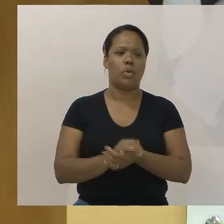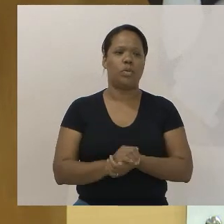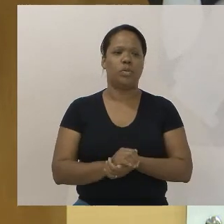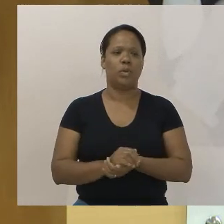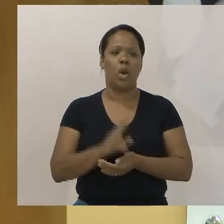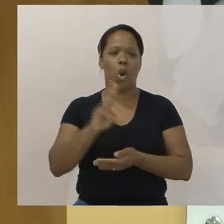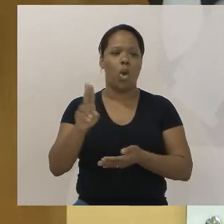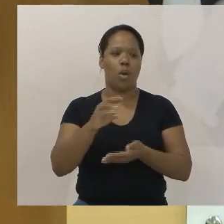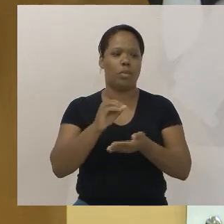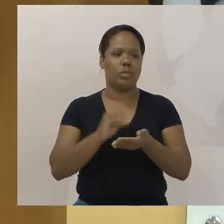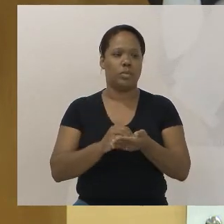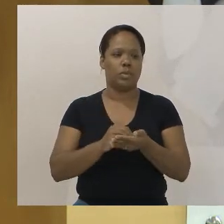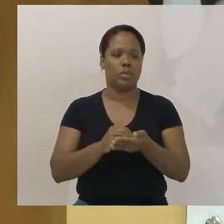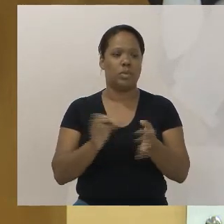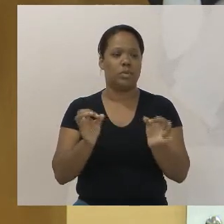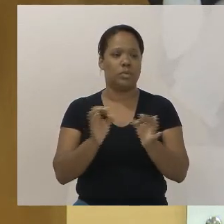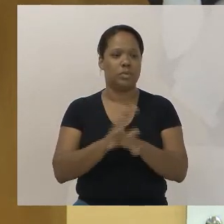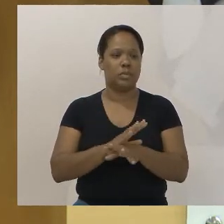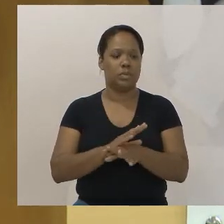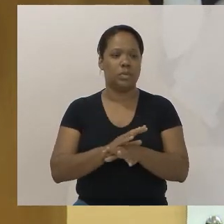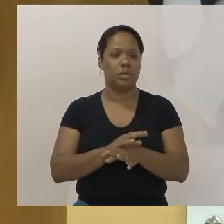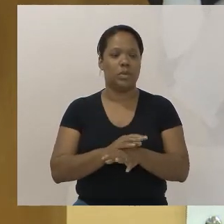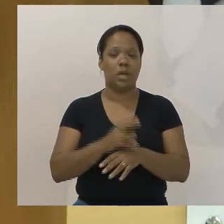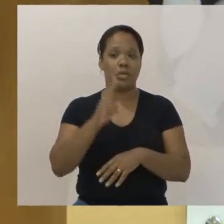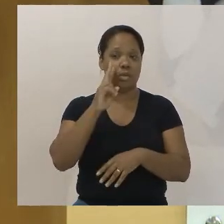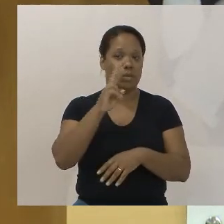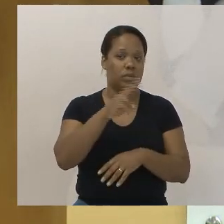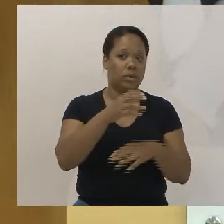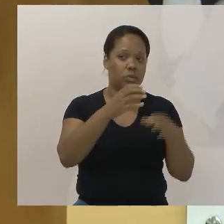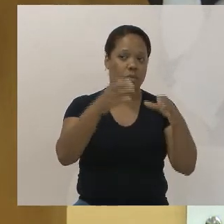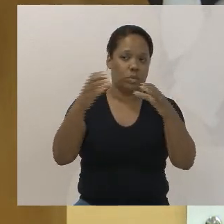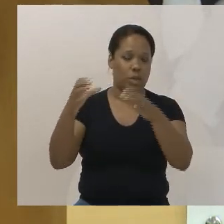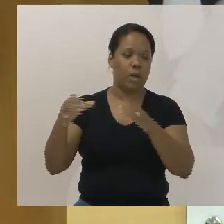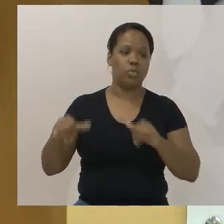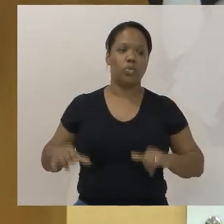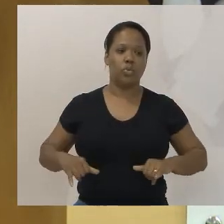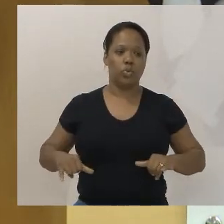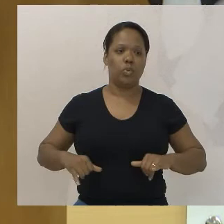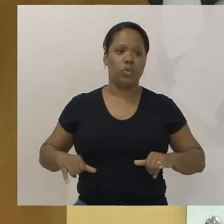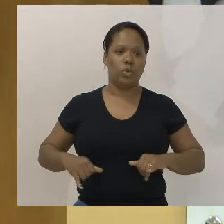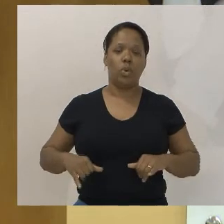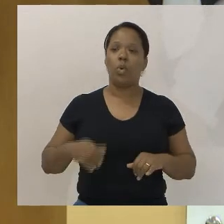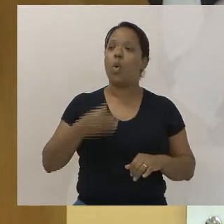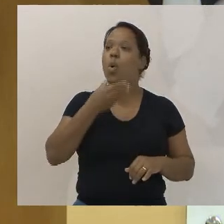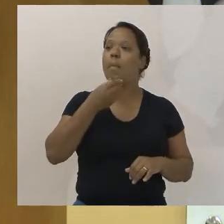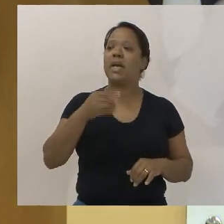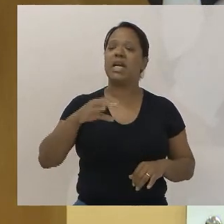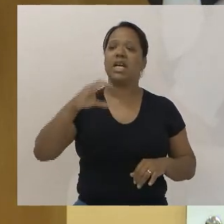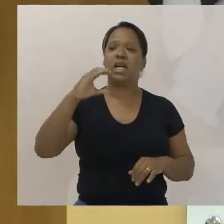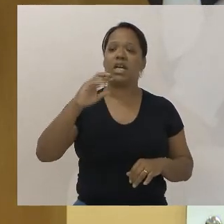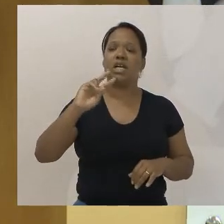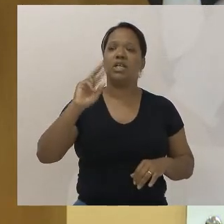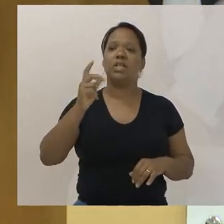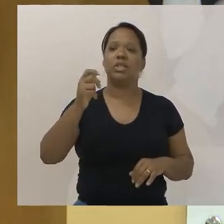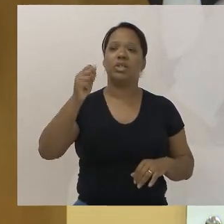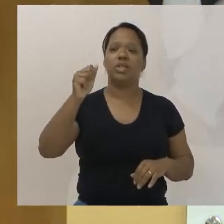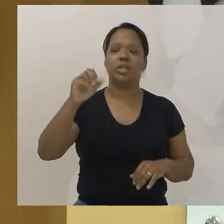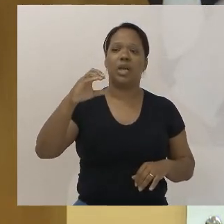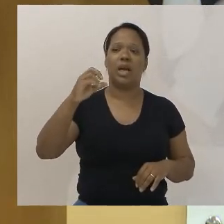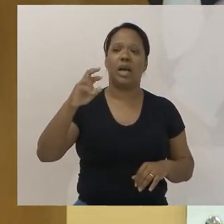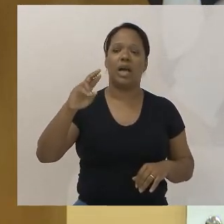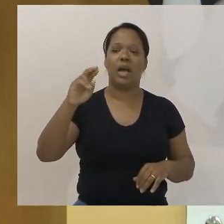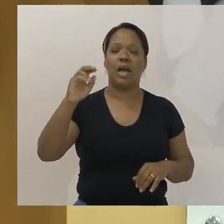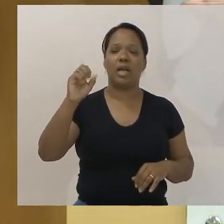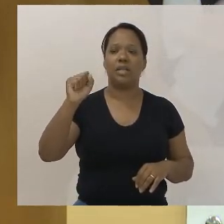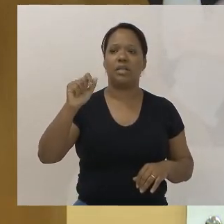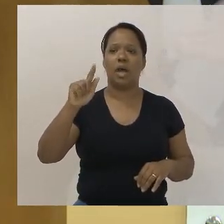inscrições mas a realidade não estamos vendo os bairros sofrendo né senhor aqui que mora lá no shake de guararema gente teve essa semana